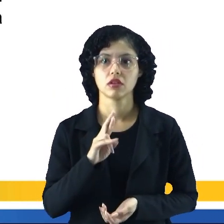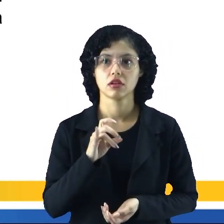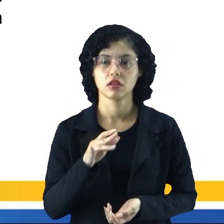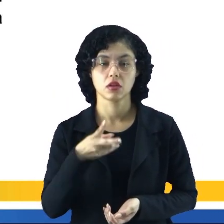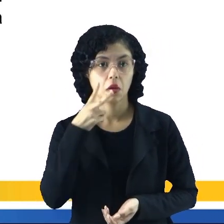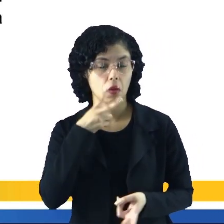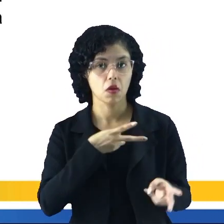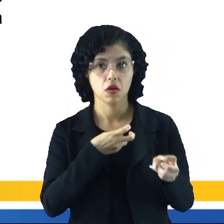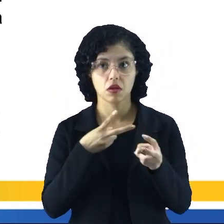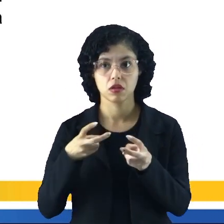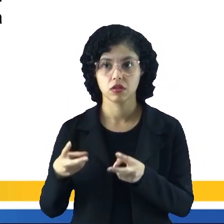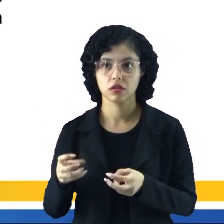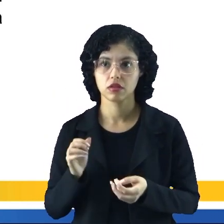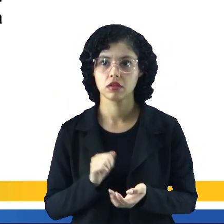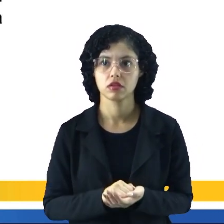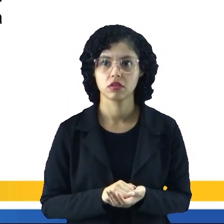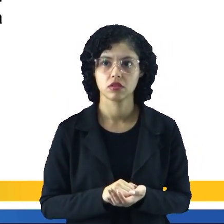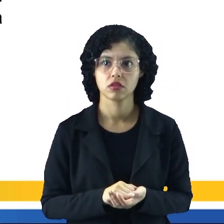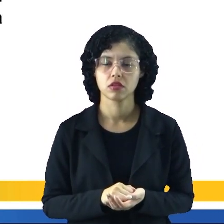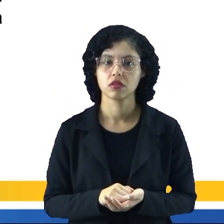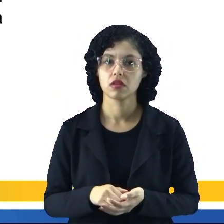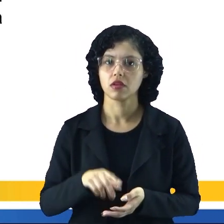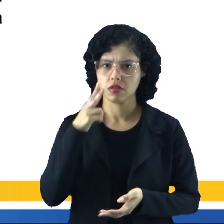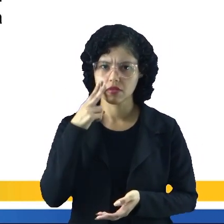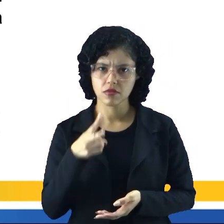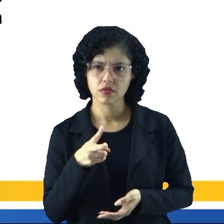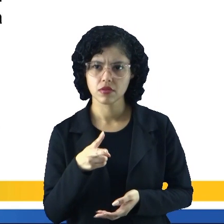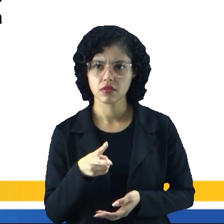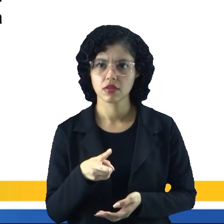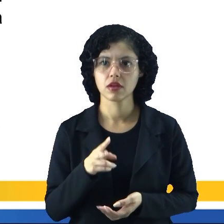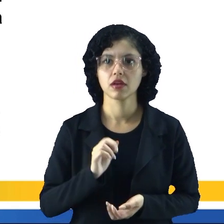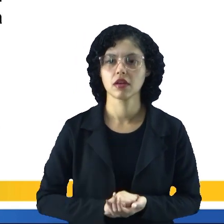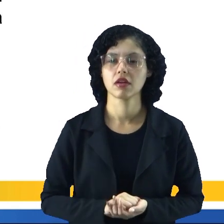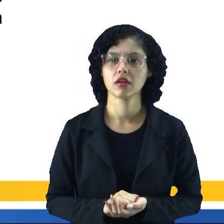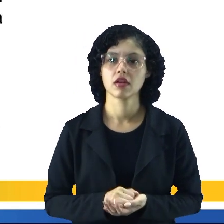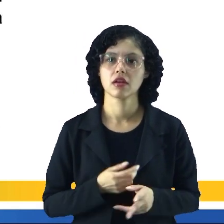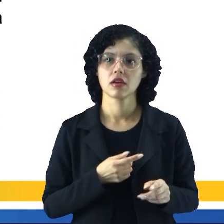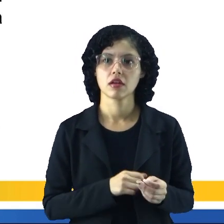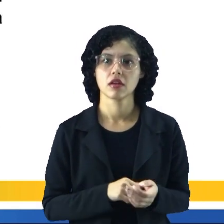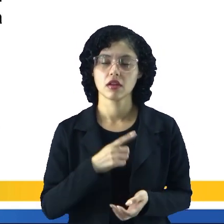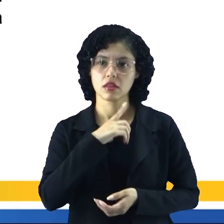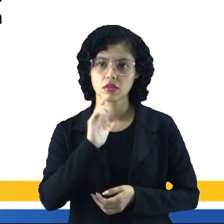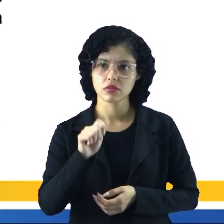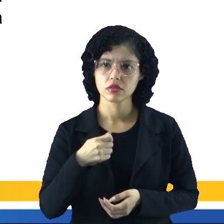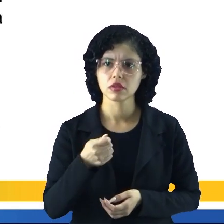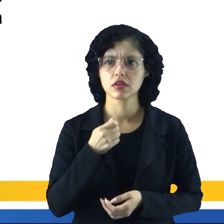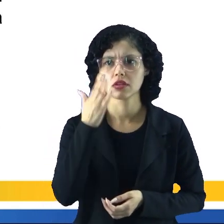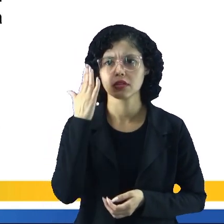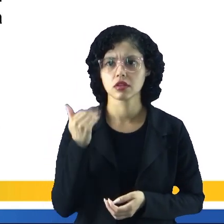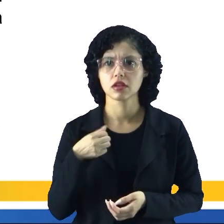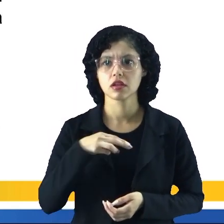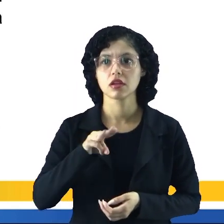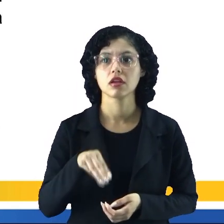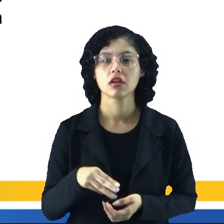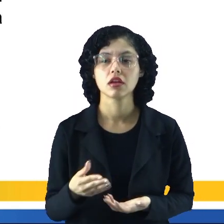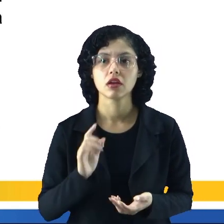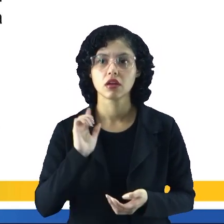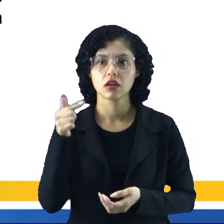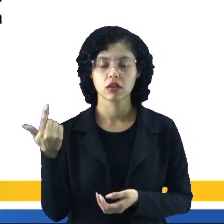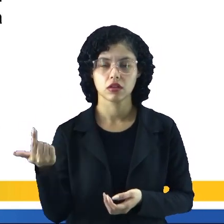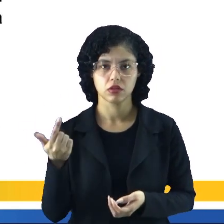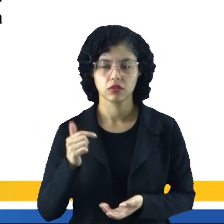orangotangos observam e Enganam humanos né distraídos sinais de que sabem quem são